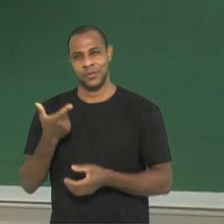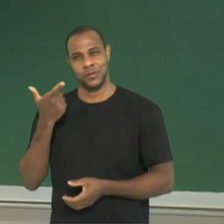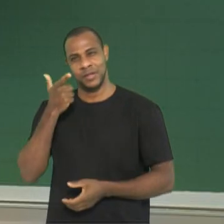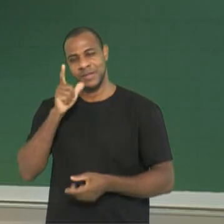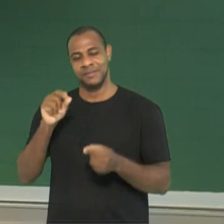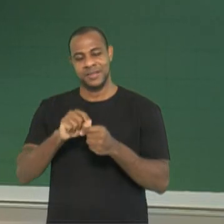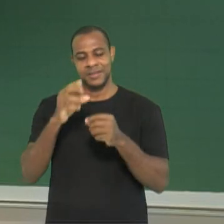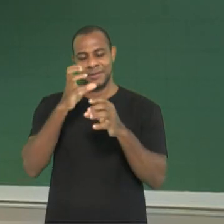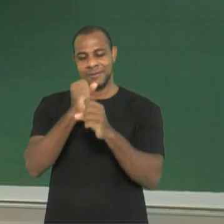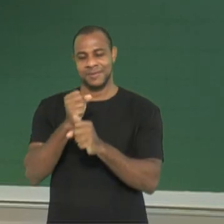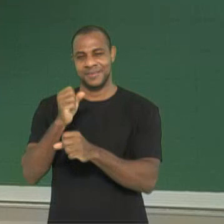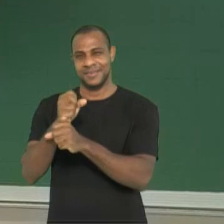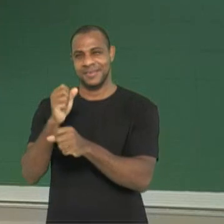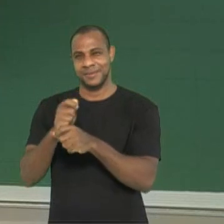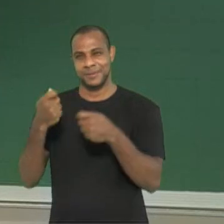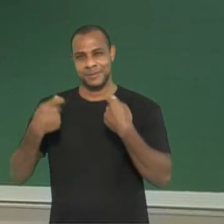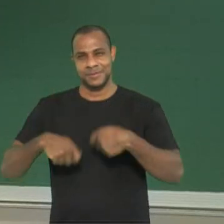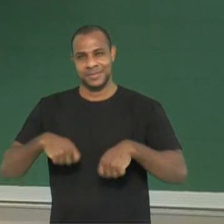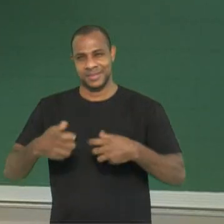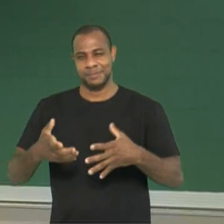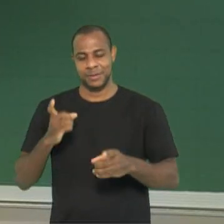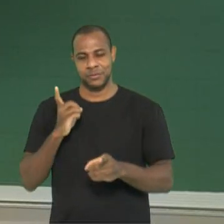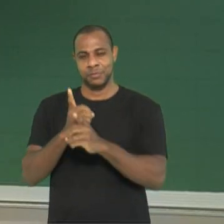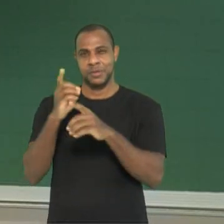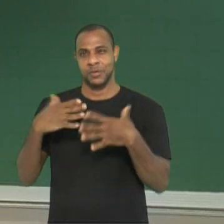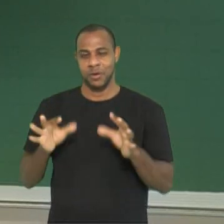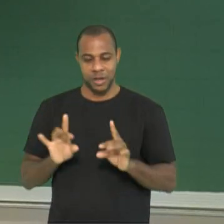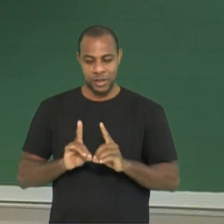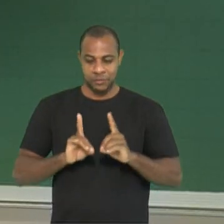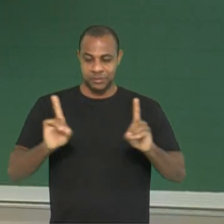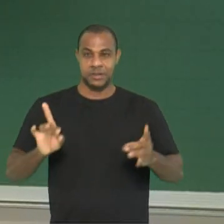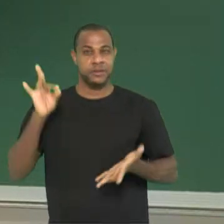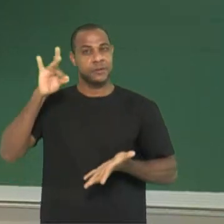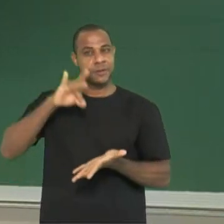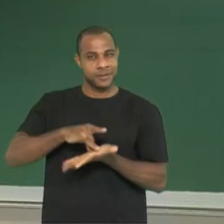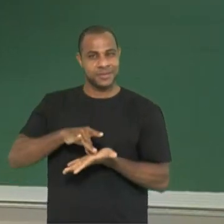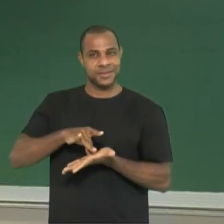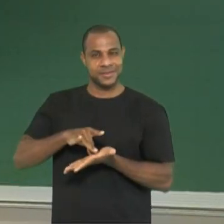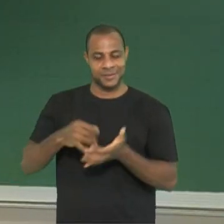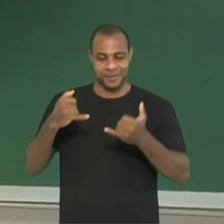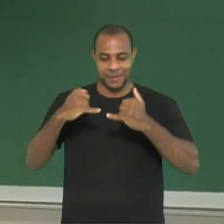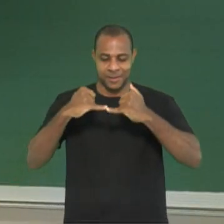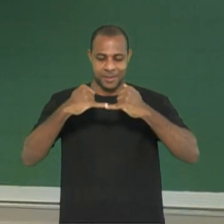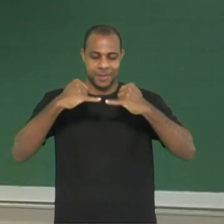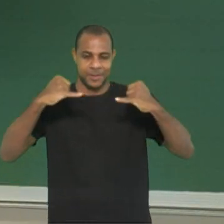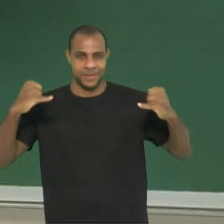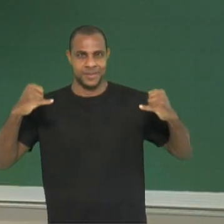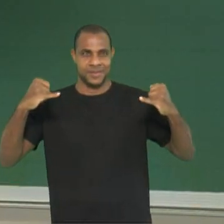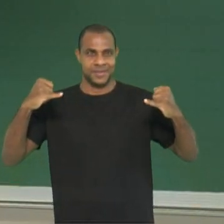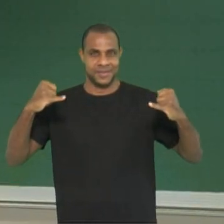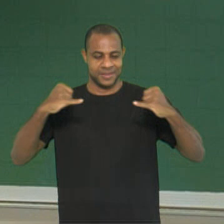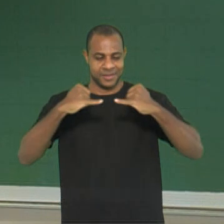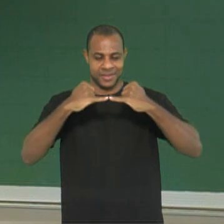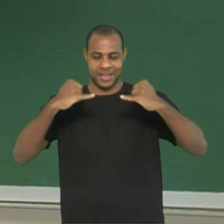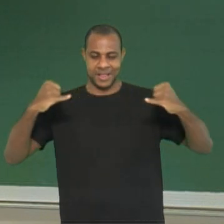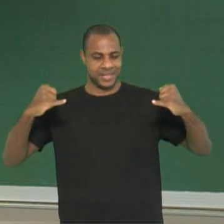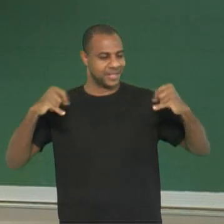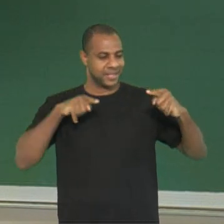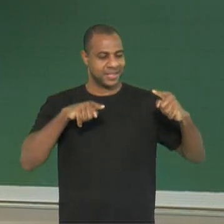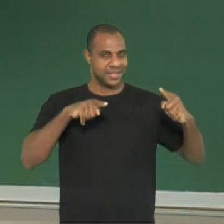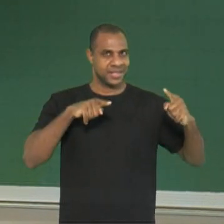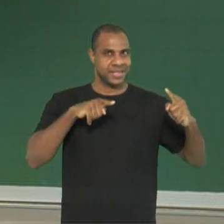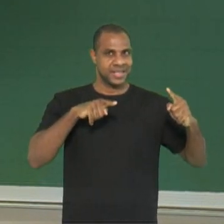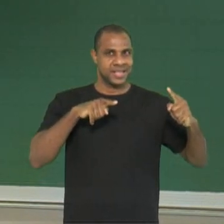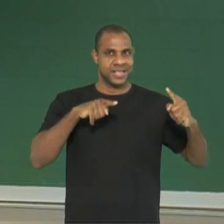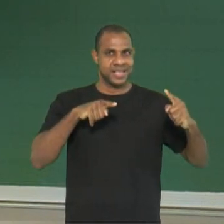os cálculos necessários para descobrir qual é a distância real em linha reta entre a cidade de Paranaguá e a